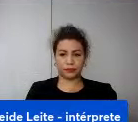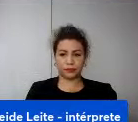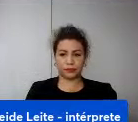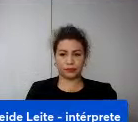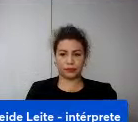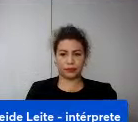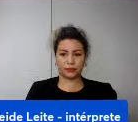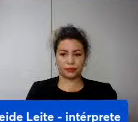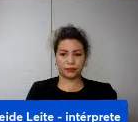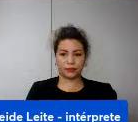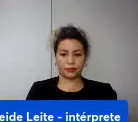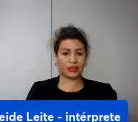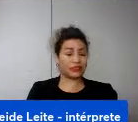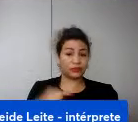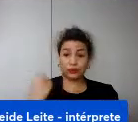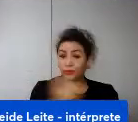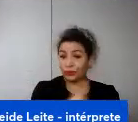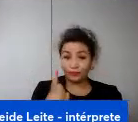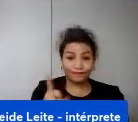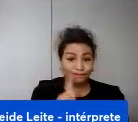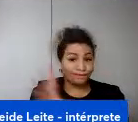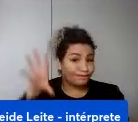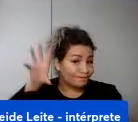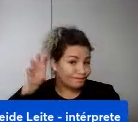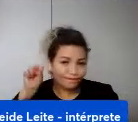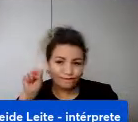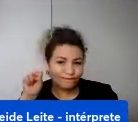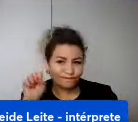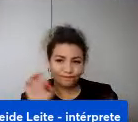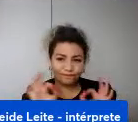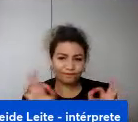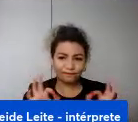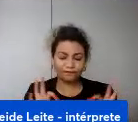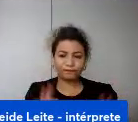O retorno está ruim para a gente aqui.